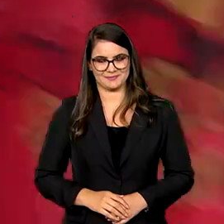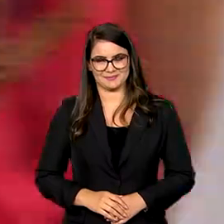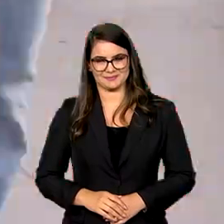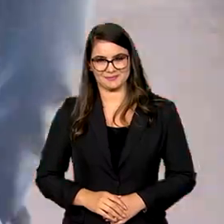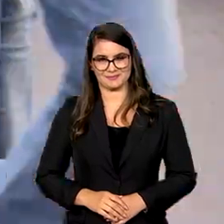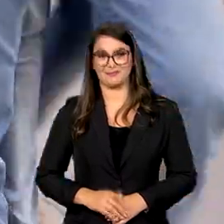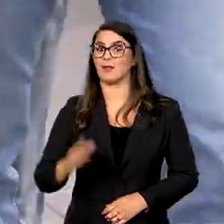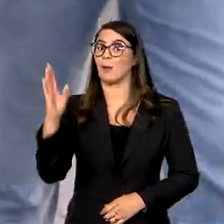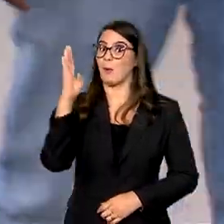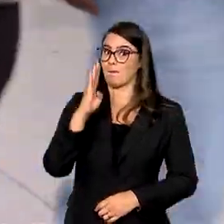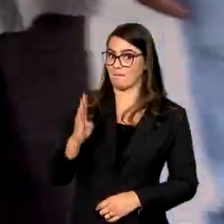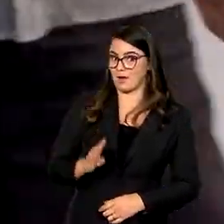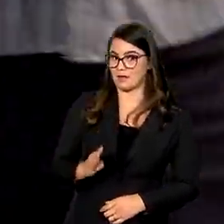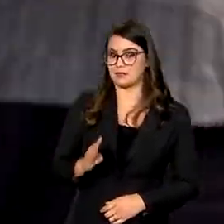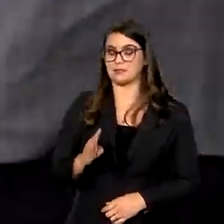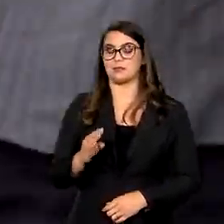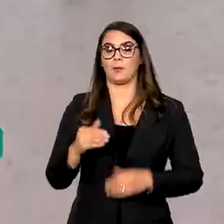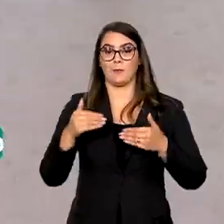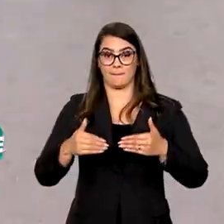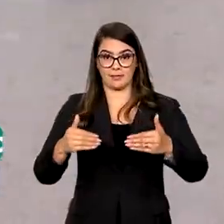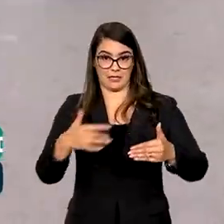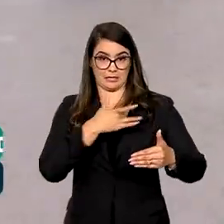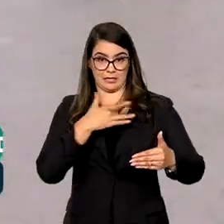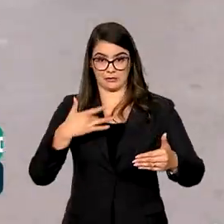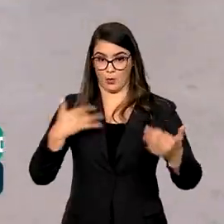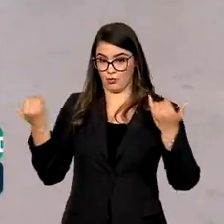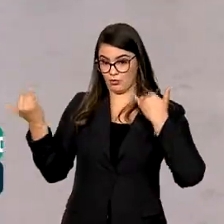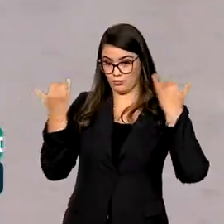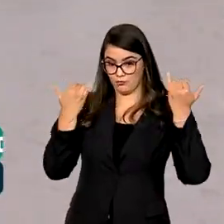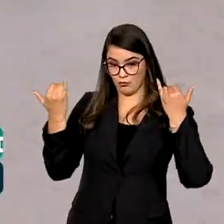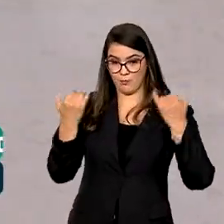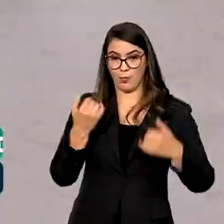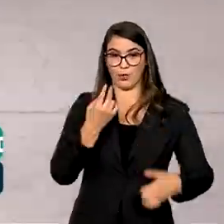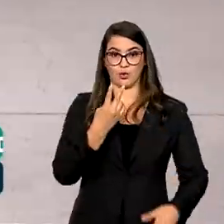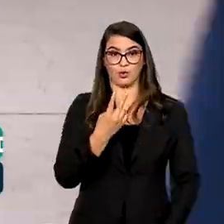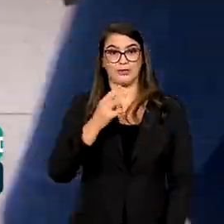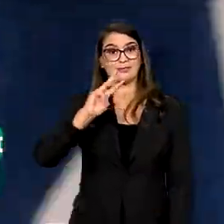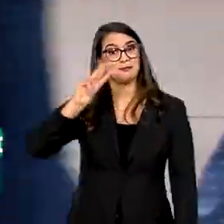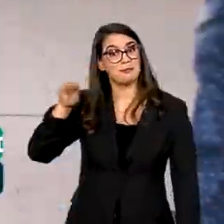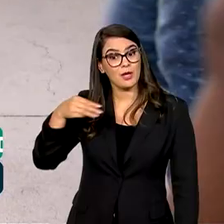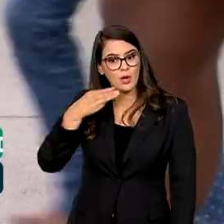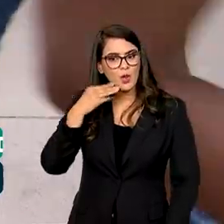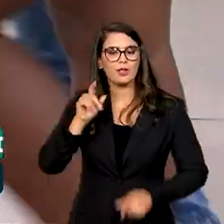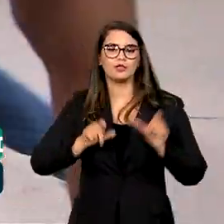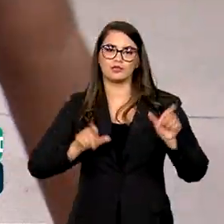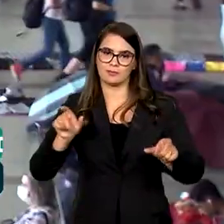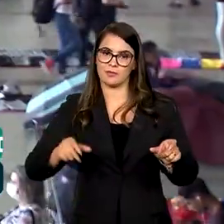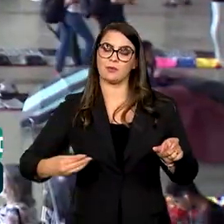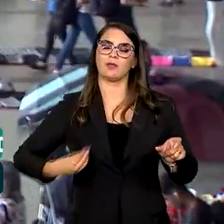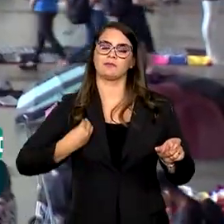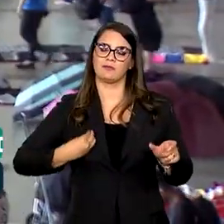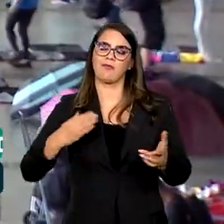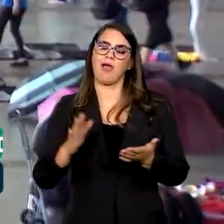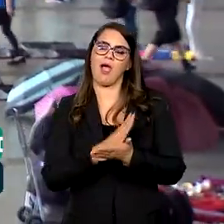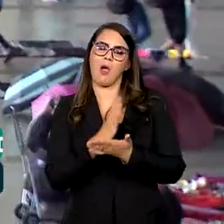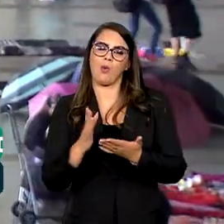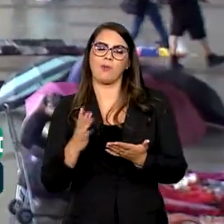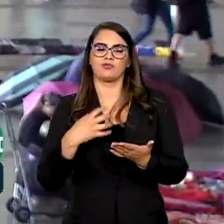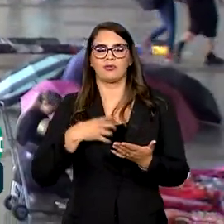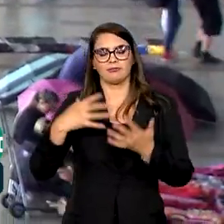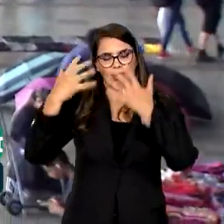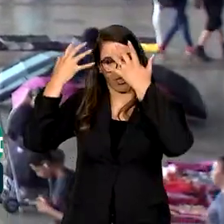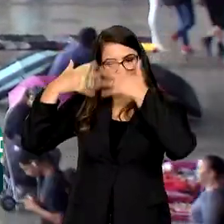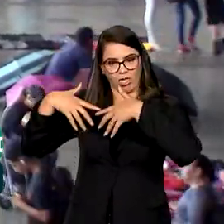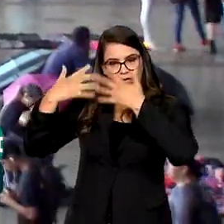No Brasil, segundo o Ministério da Saúde, cerca de 2 milhões de pessoas vivem com alguma forma de